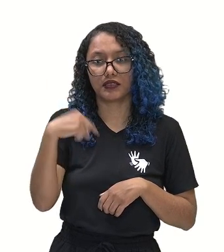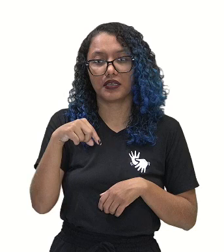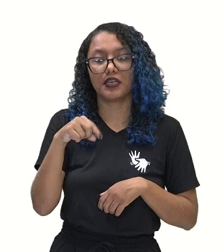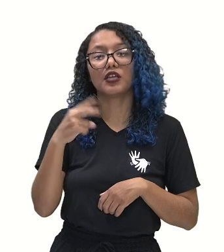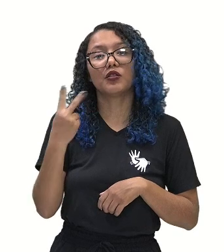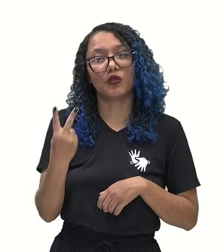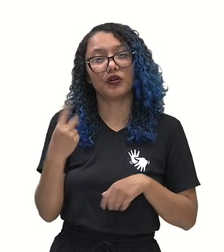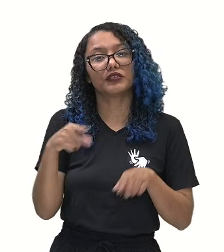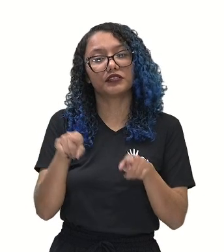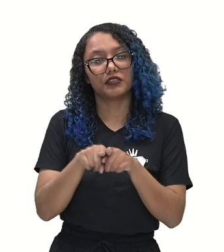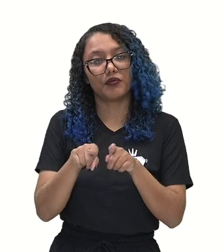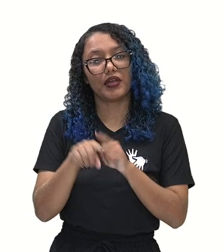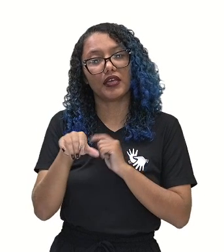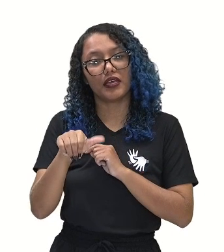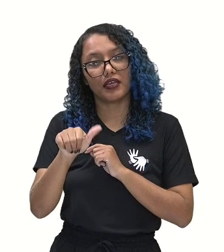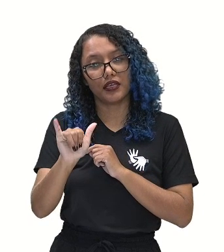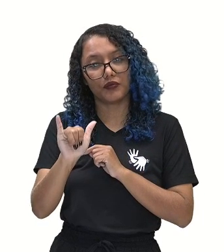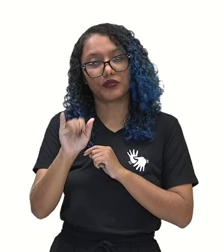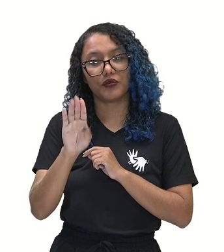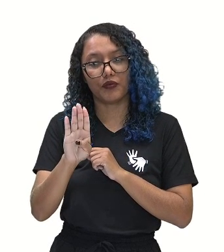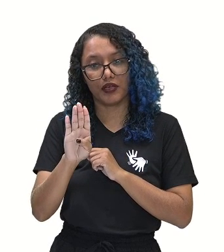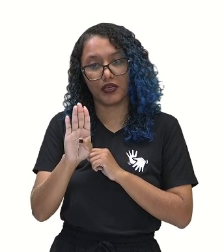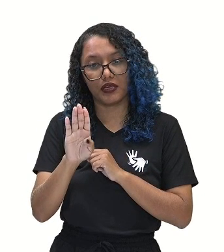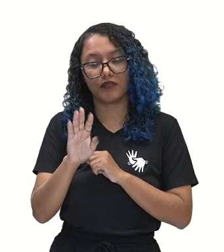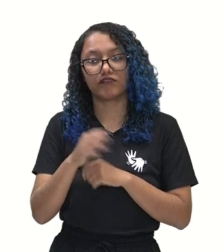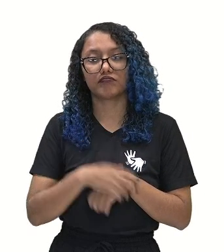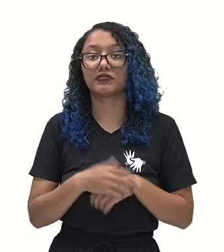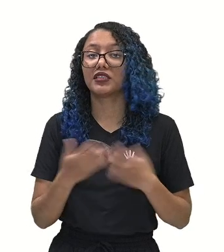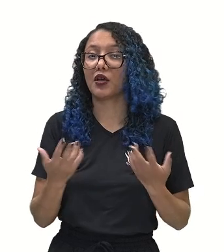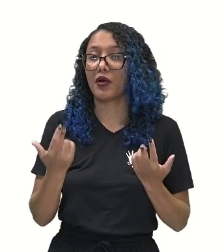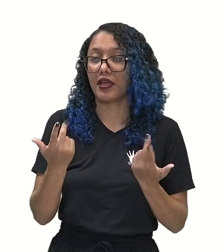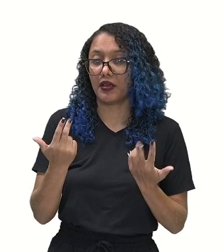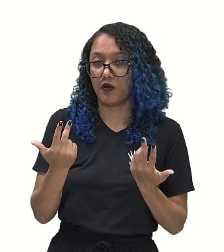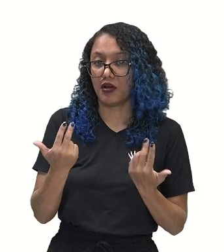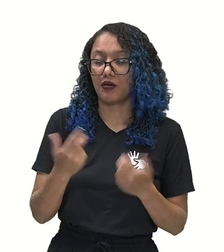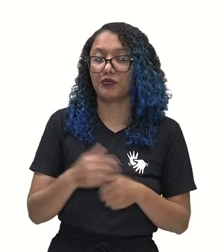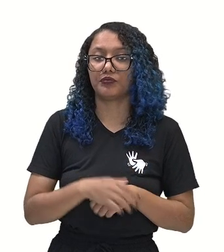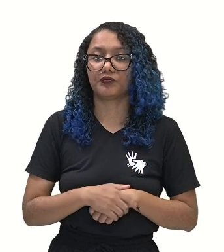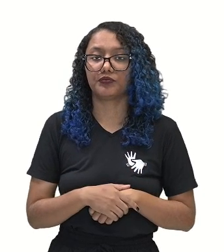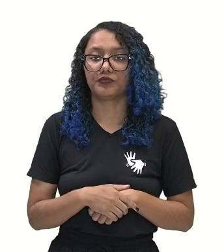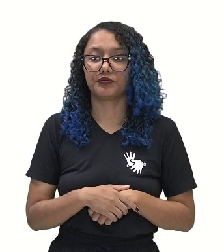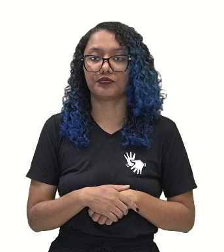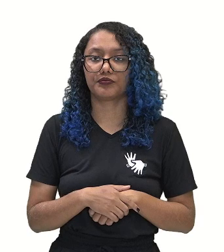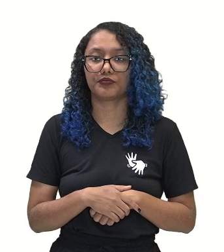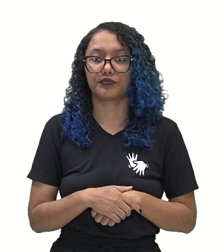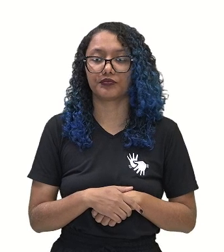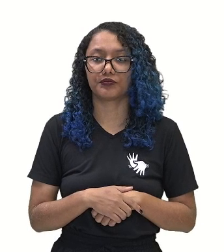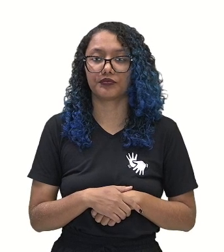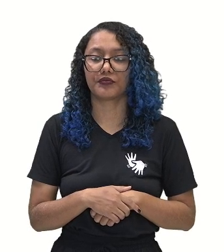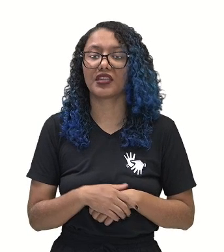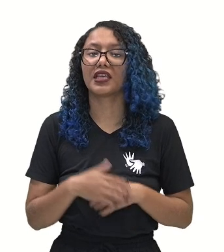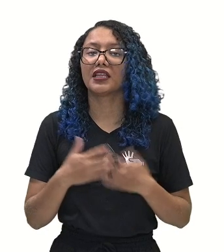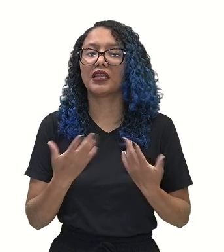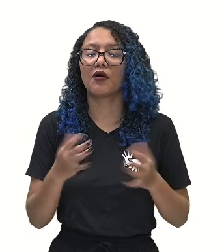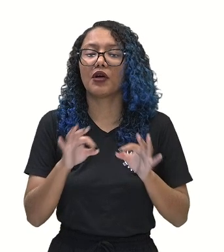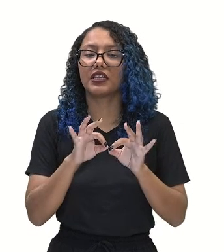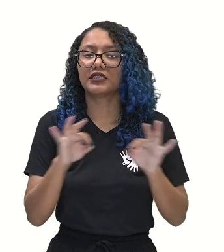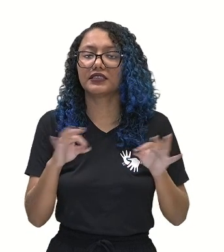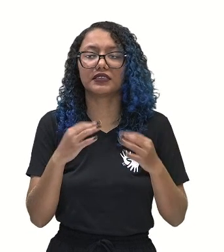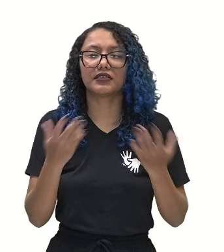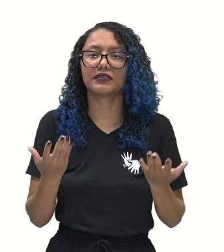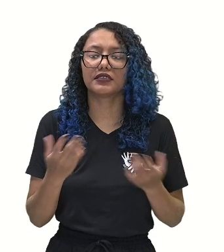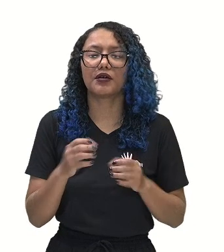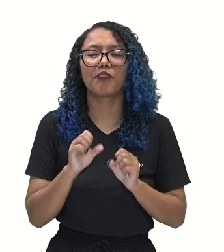B. Como esses dois valores são iguais, então a distância entre esses dois pontos, basta você